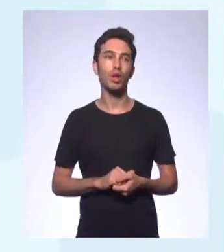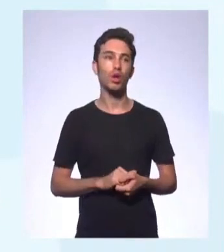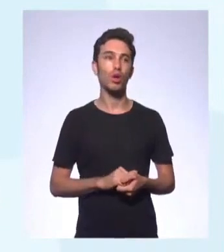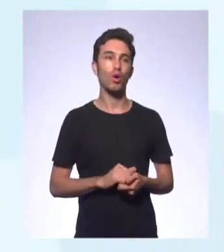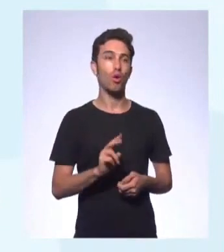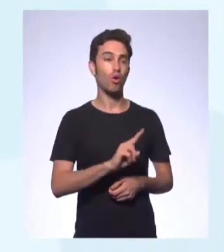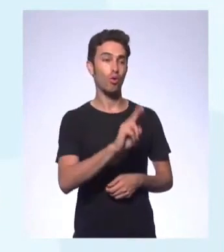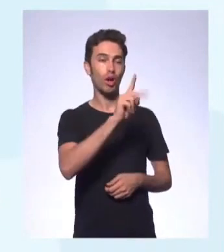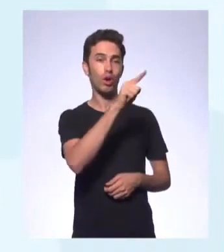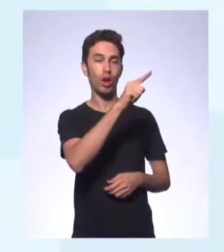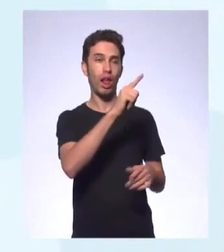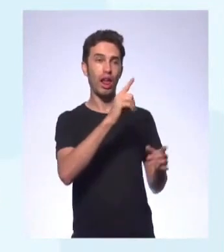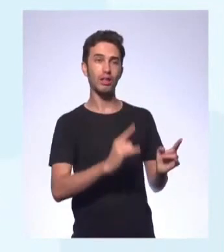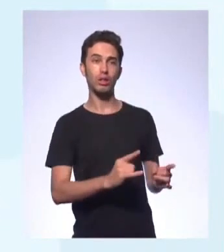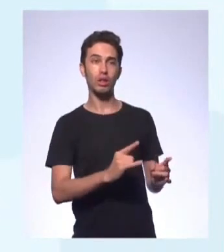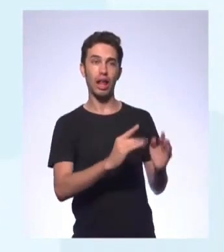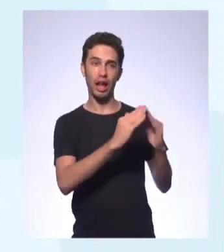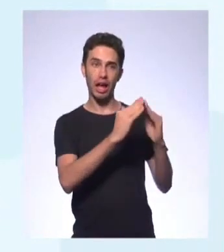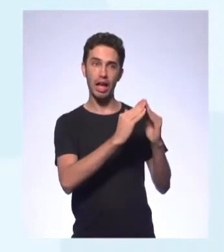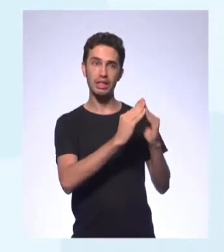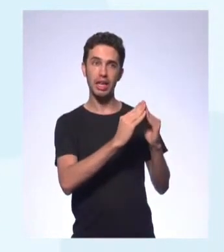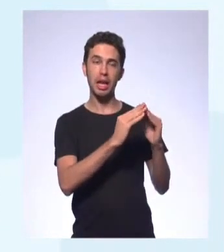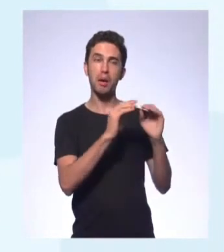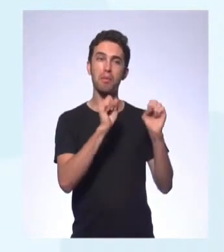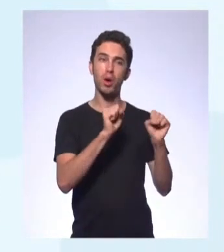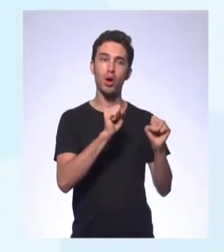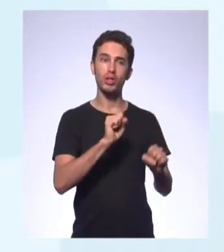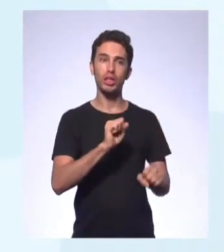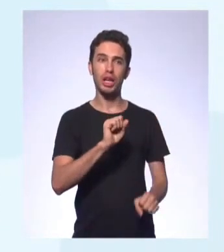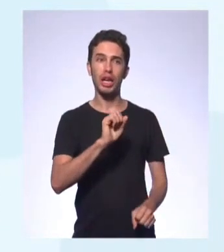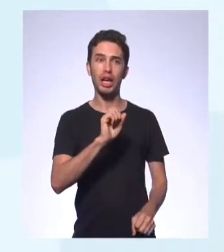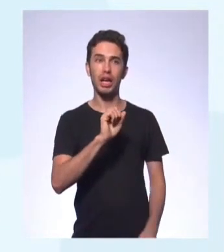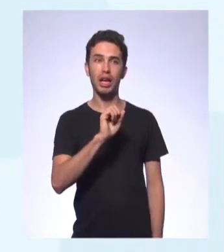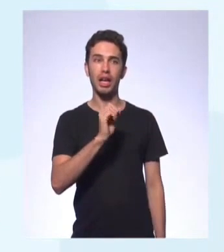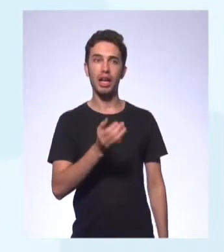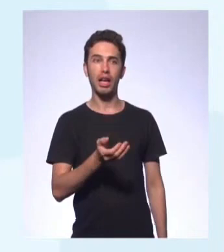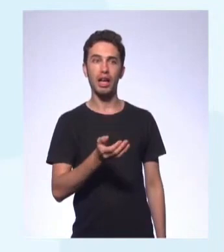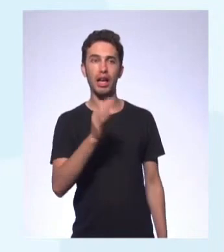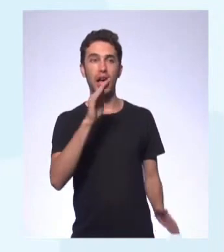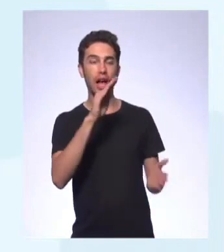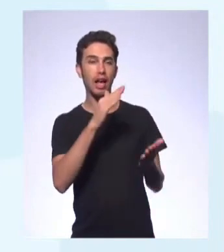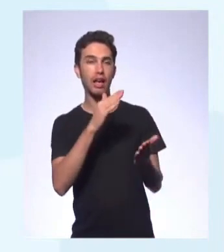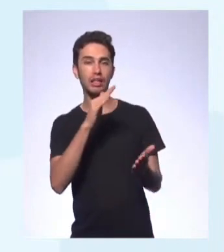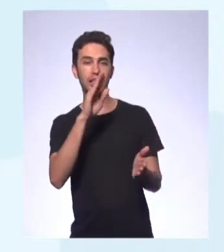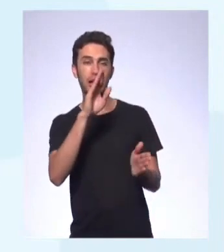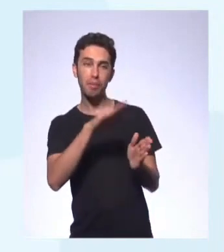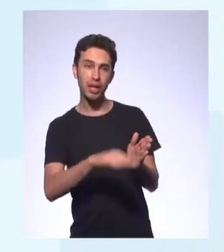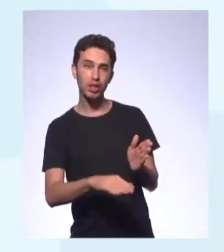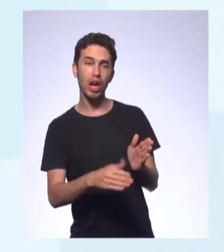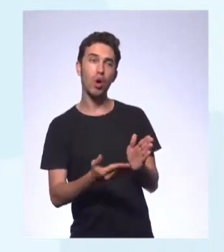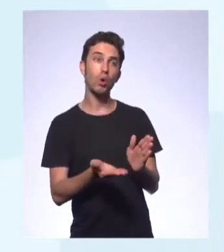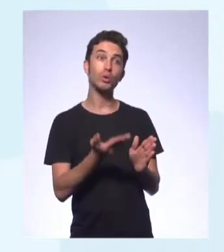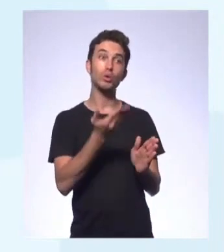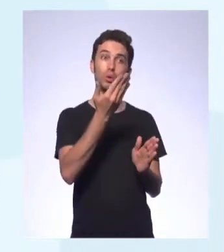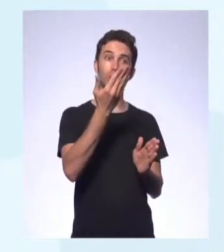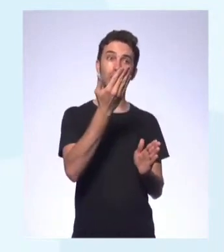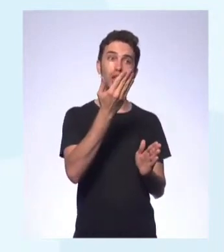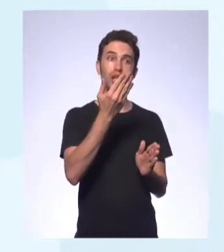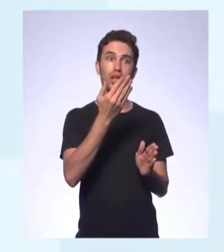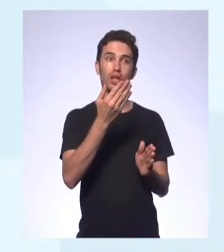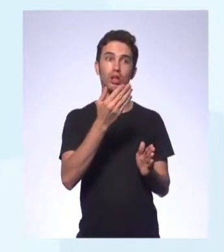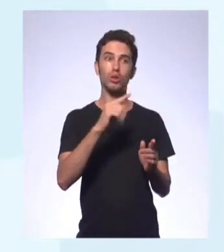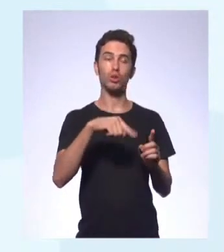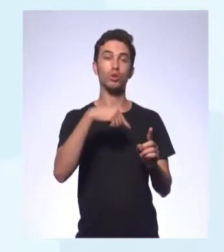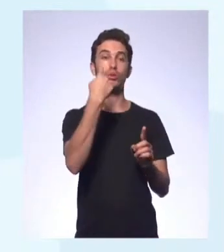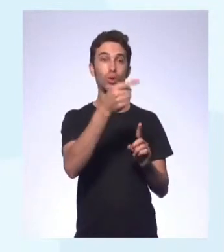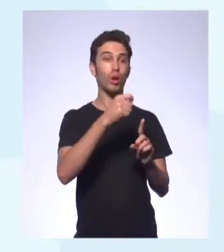imóvel tende a cair ou subir nos próximos meses. Se você lesse uma notícia dessa, você ficaria muito feliz. Se você quisesse comprar um